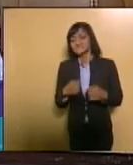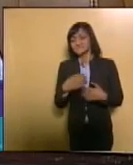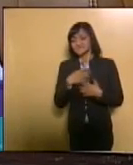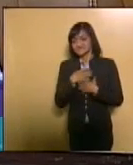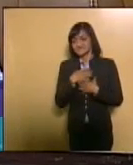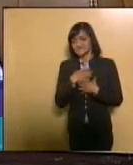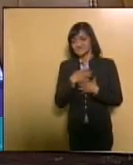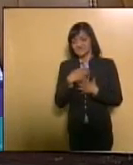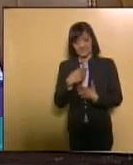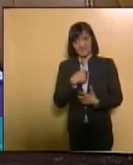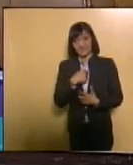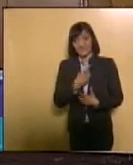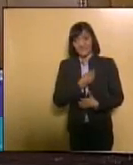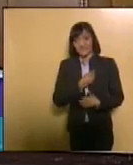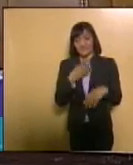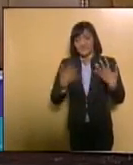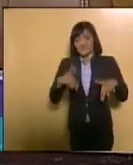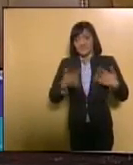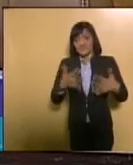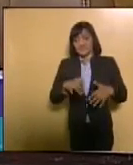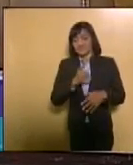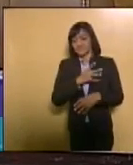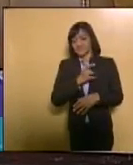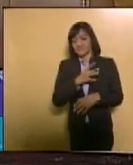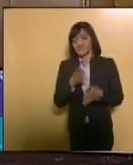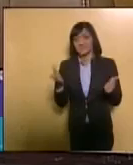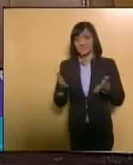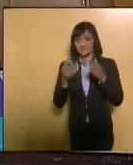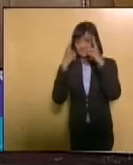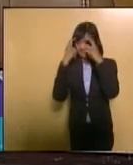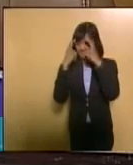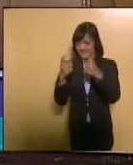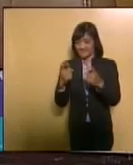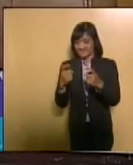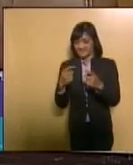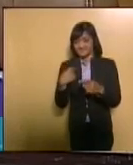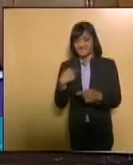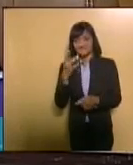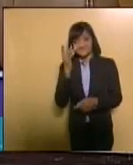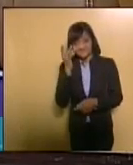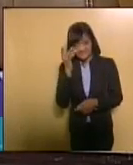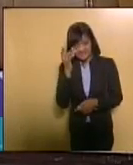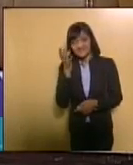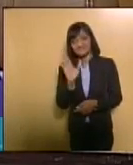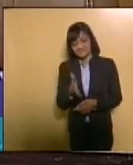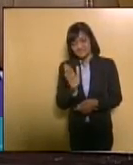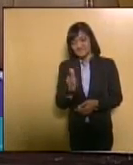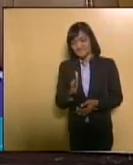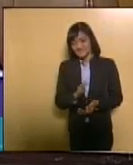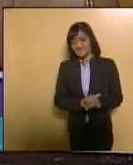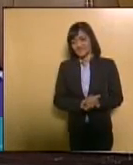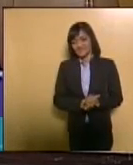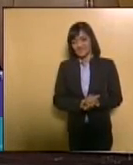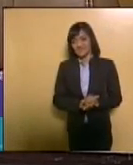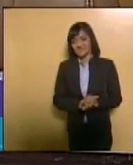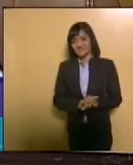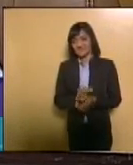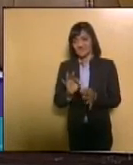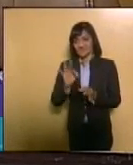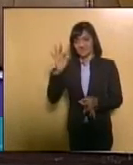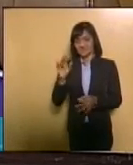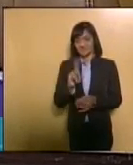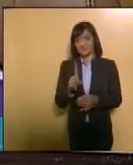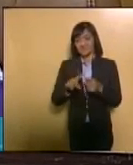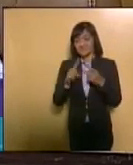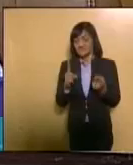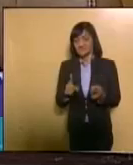vivo em Pânico né a violência muito grande e que presenciei e eh eh não vou me alongar muito mas